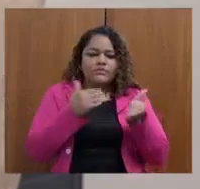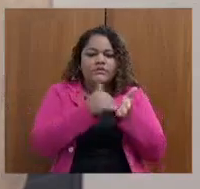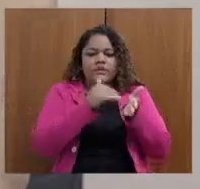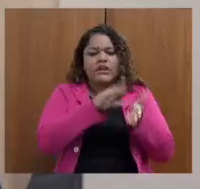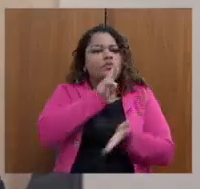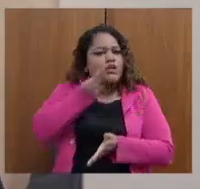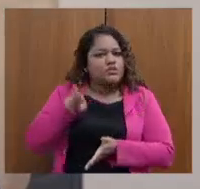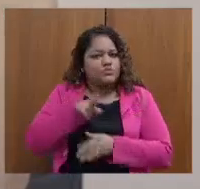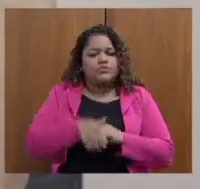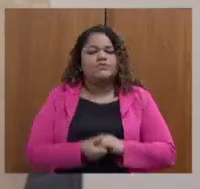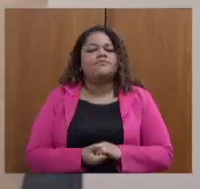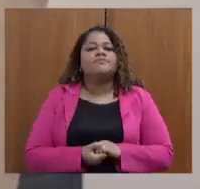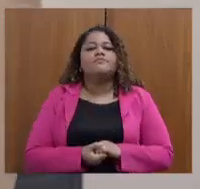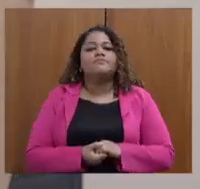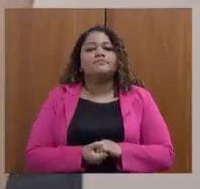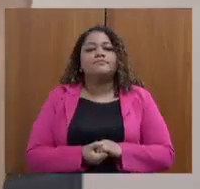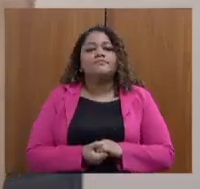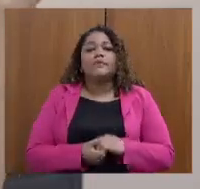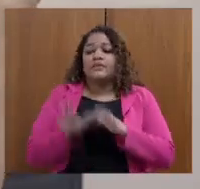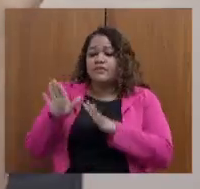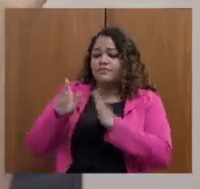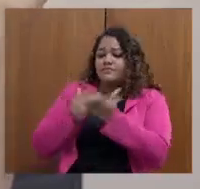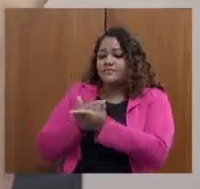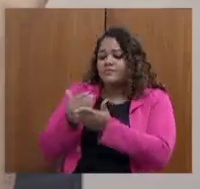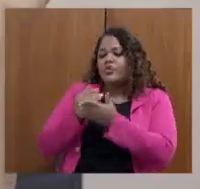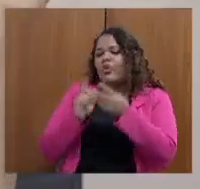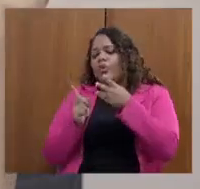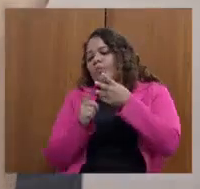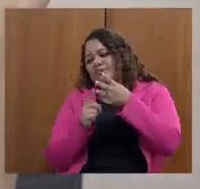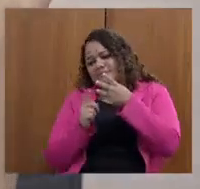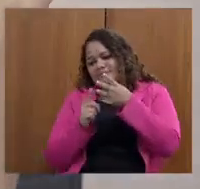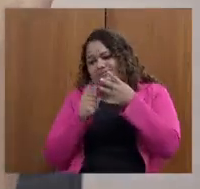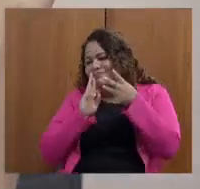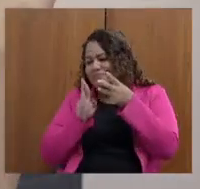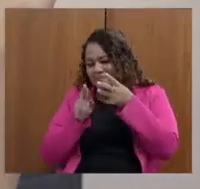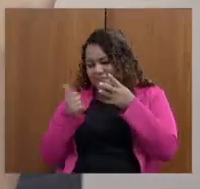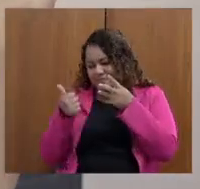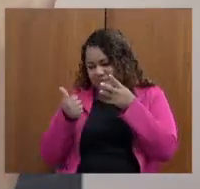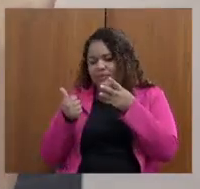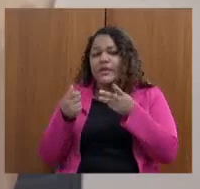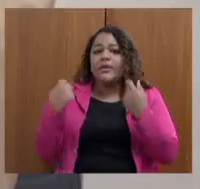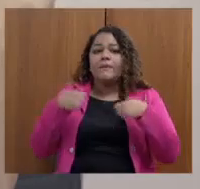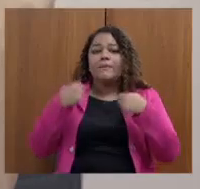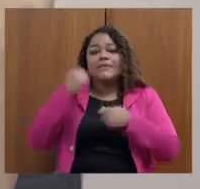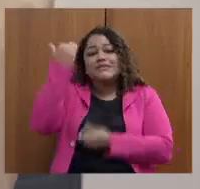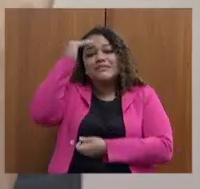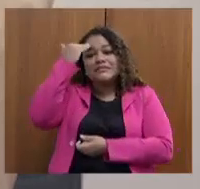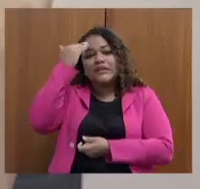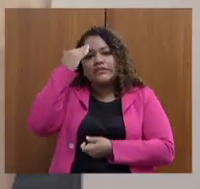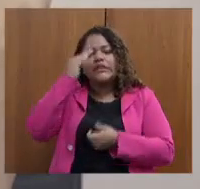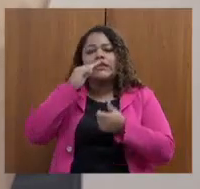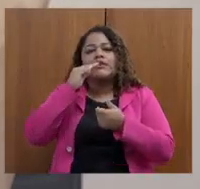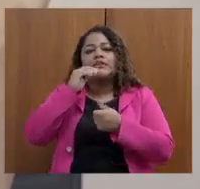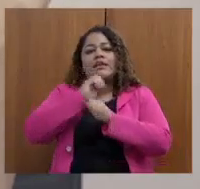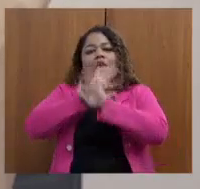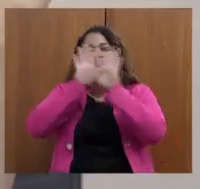o assunto porque a gente tem que separar de forma distinta